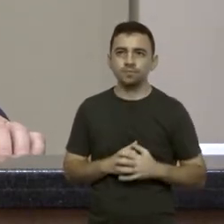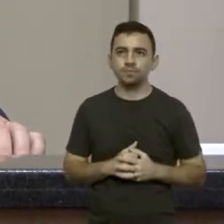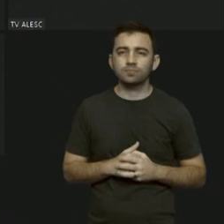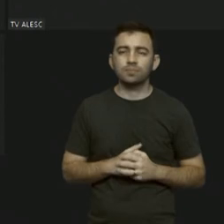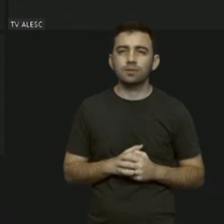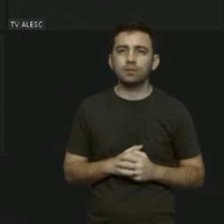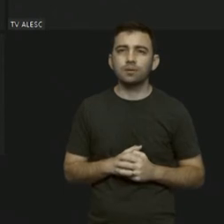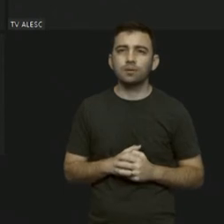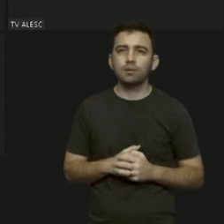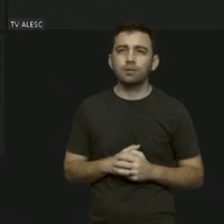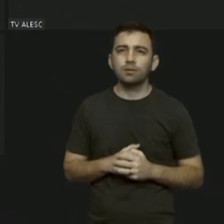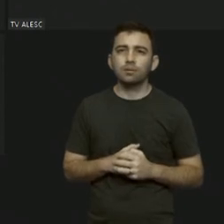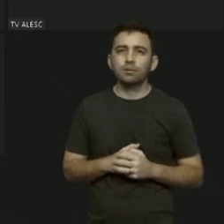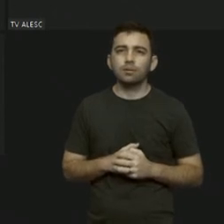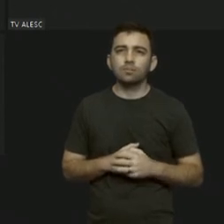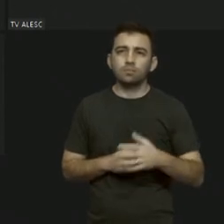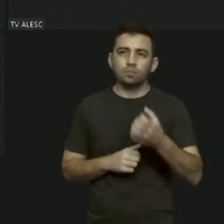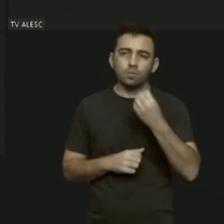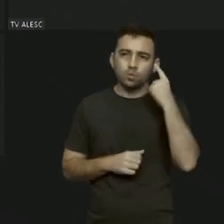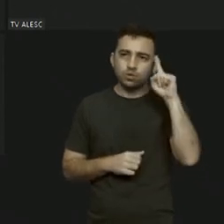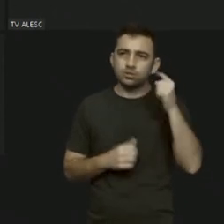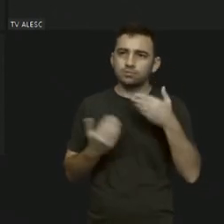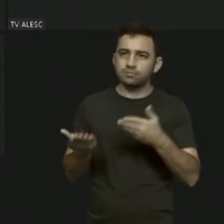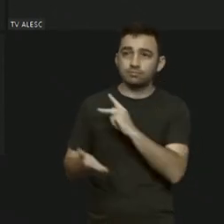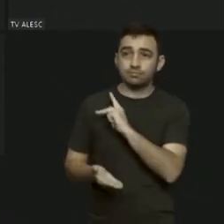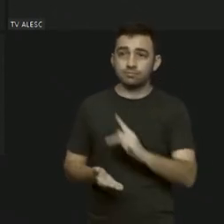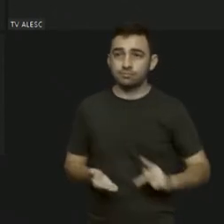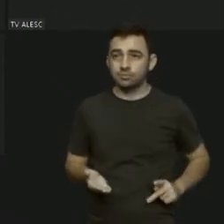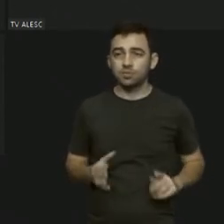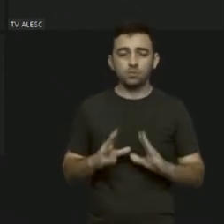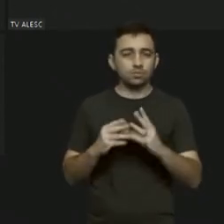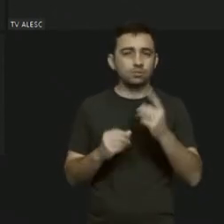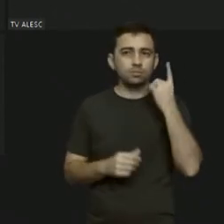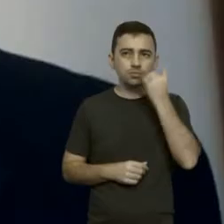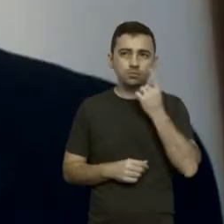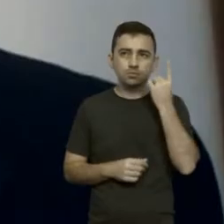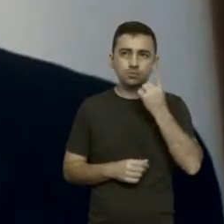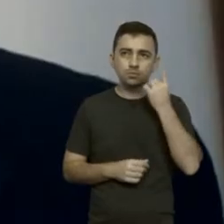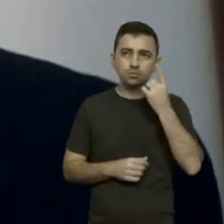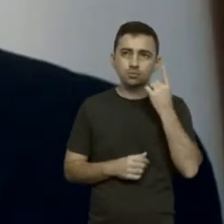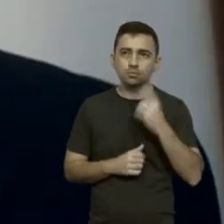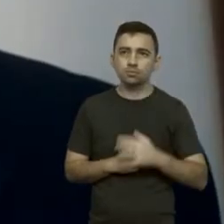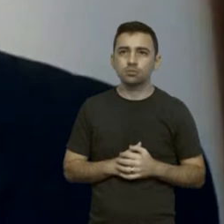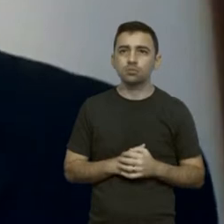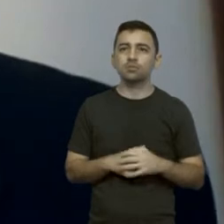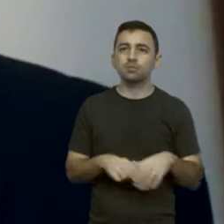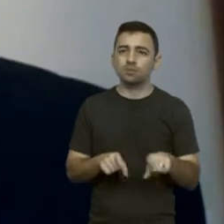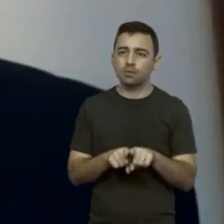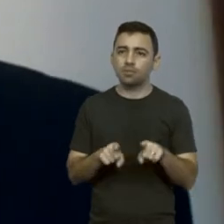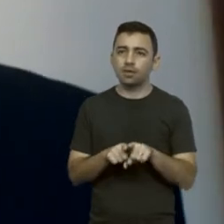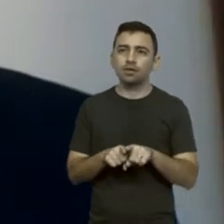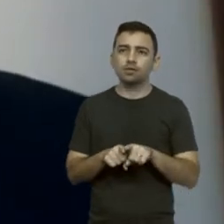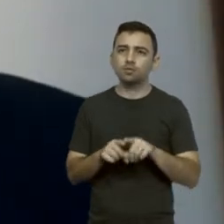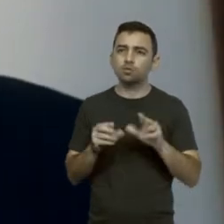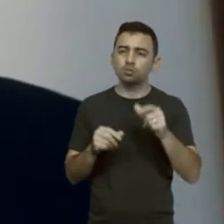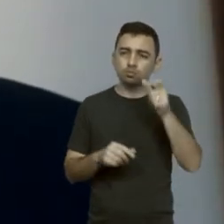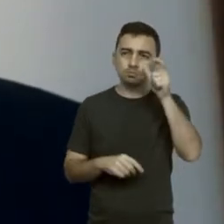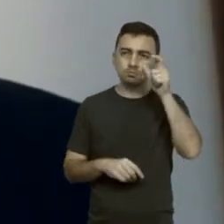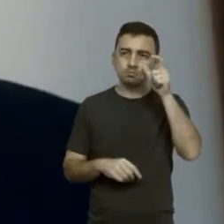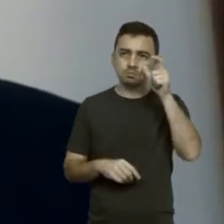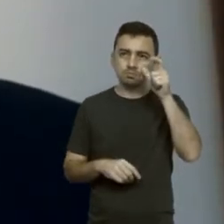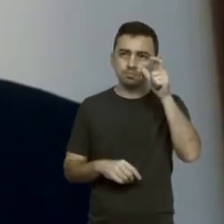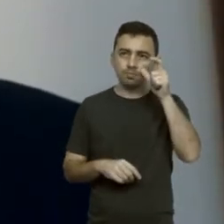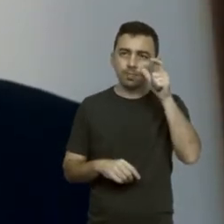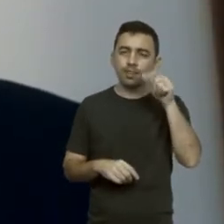Muito bom dia, senhor presidente, senhoras e senhores parlamentares e as pessoas que nos acompanham